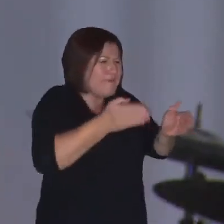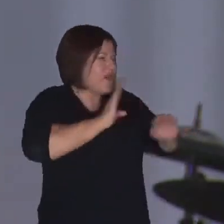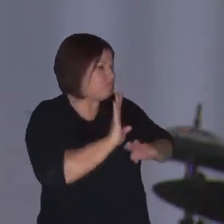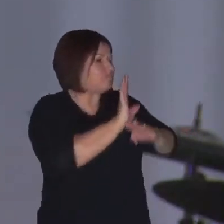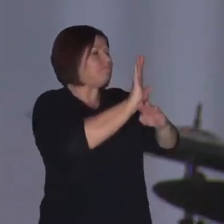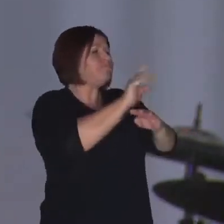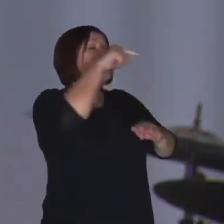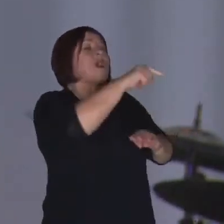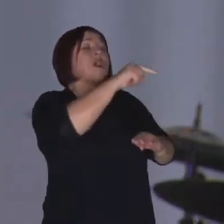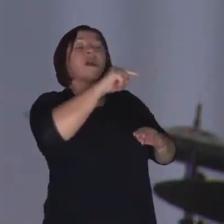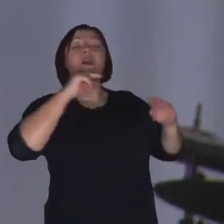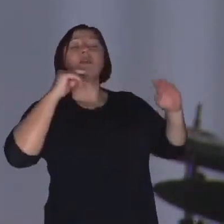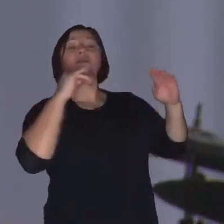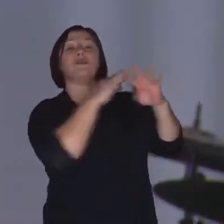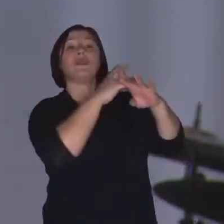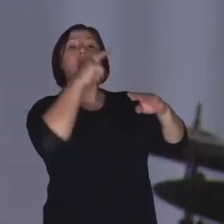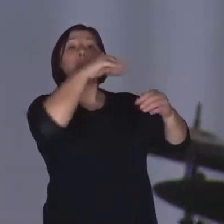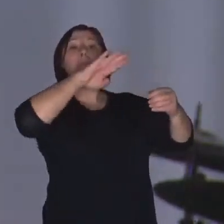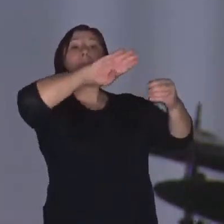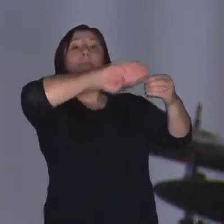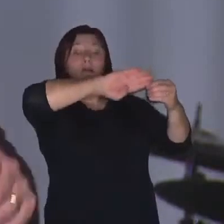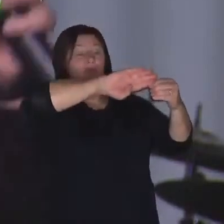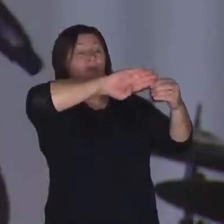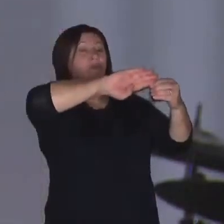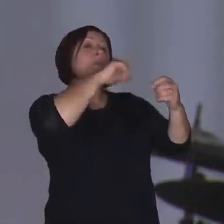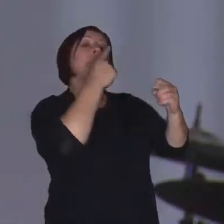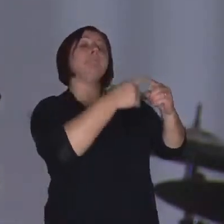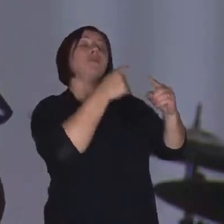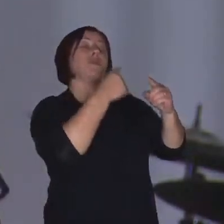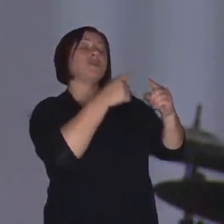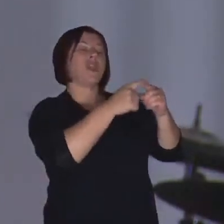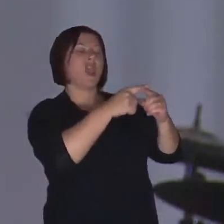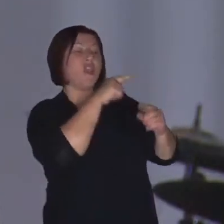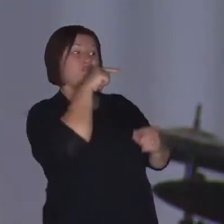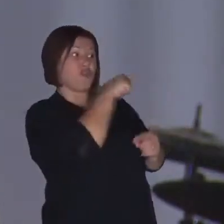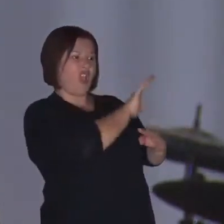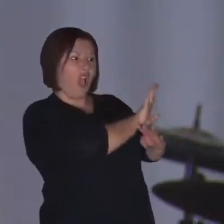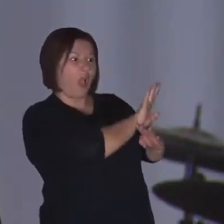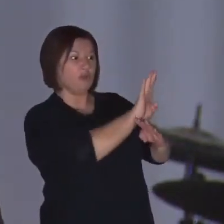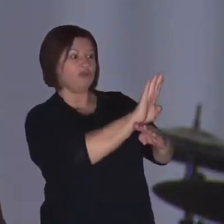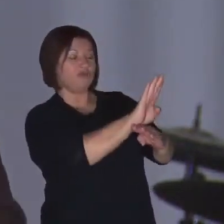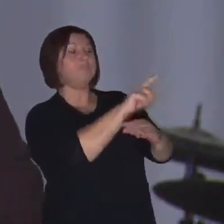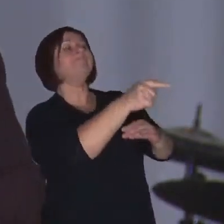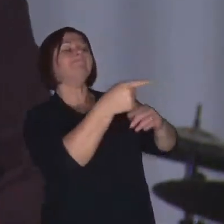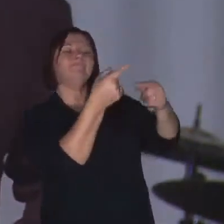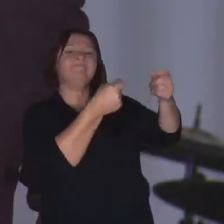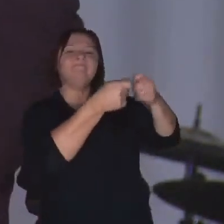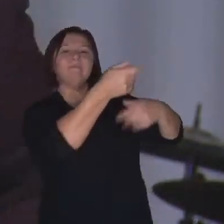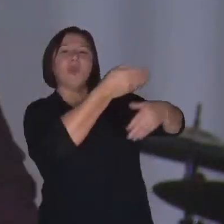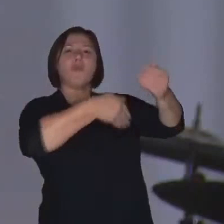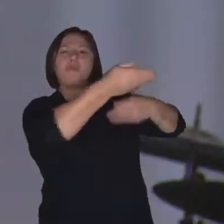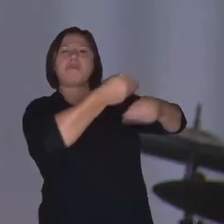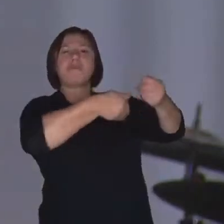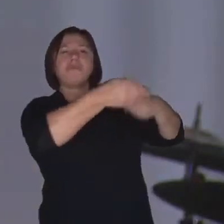porque a prosperidade de vocês depende da prosperidade da Babilônia. Porque assim diz